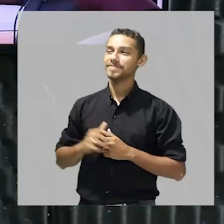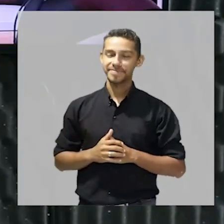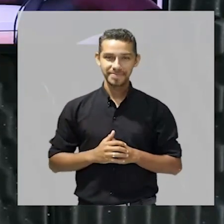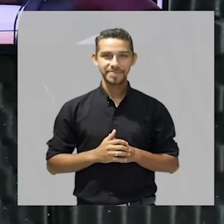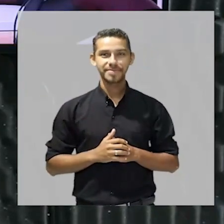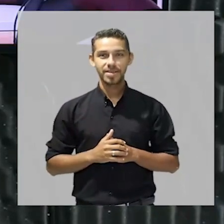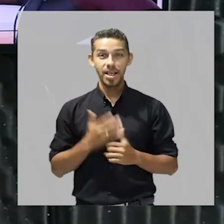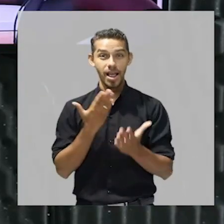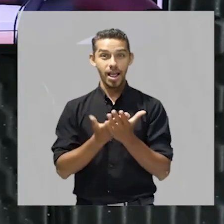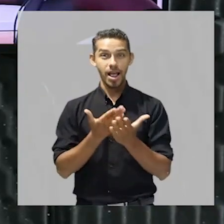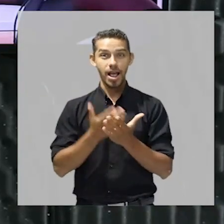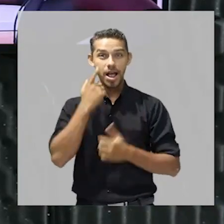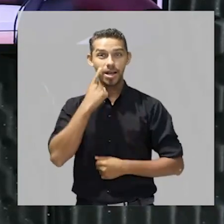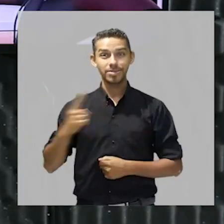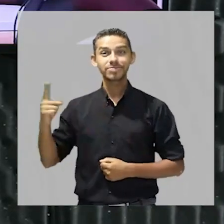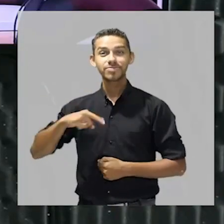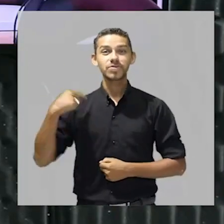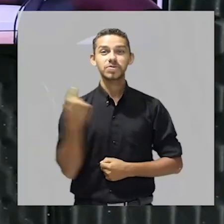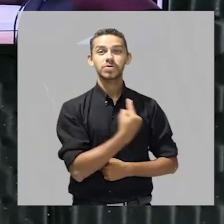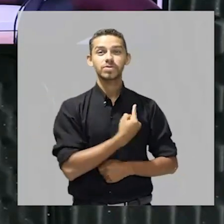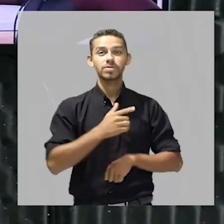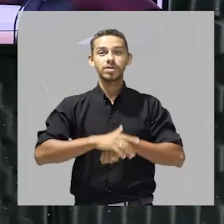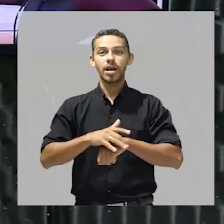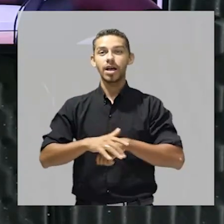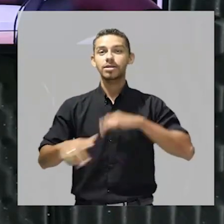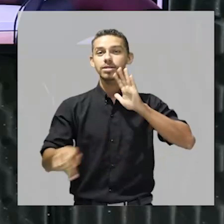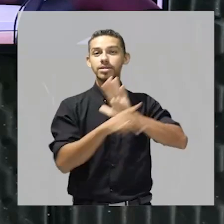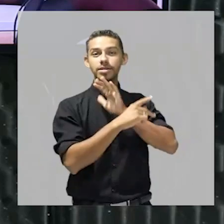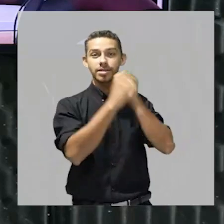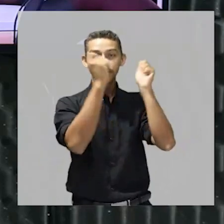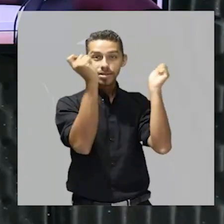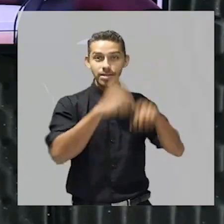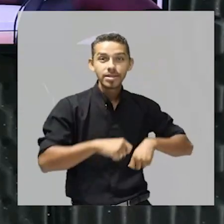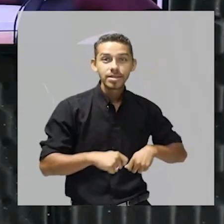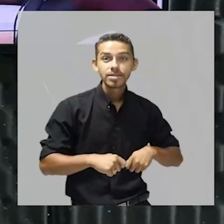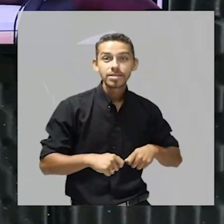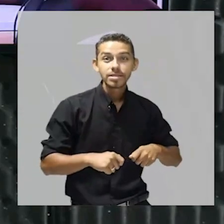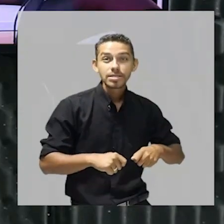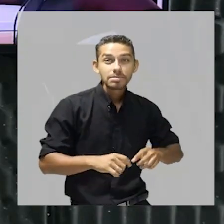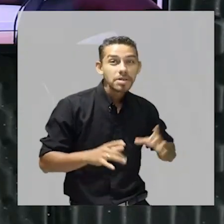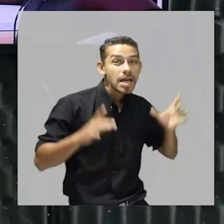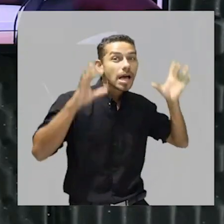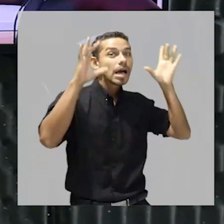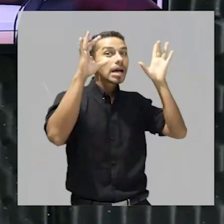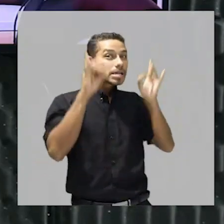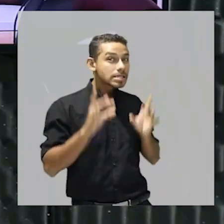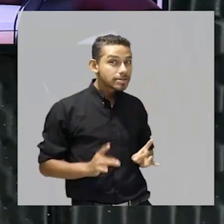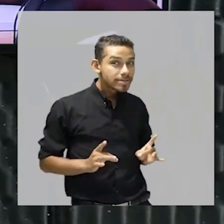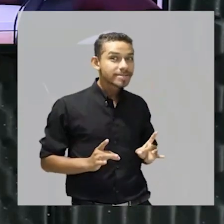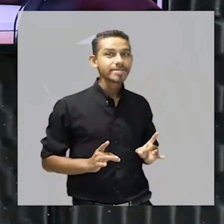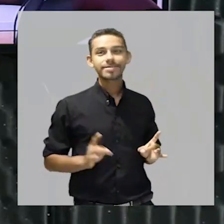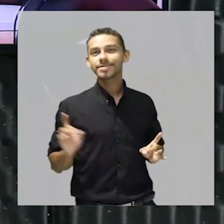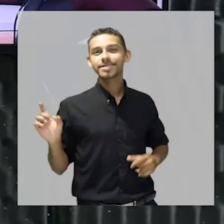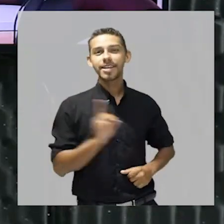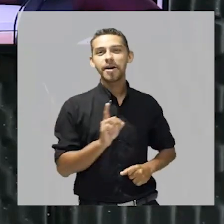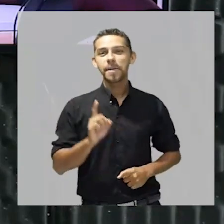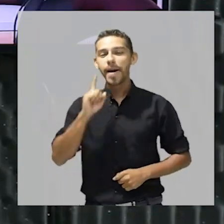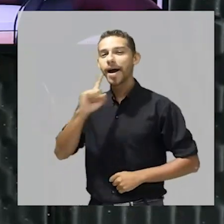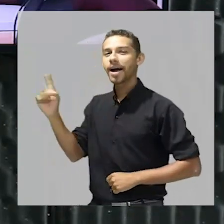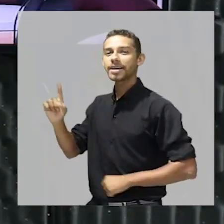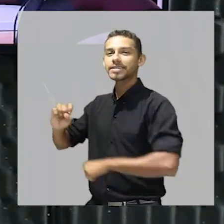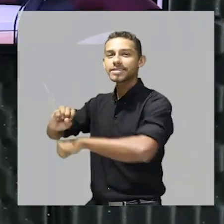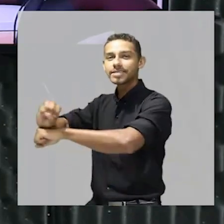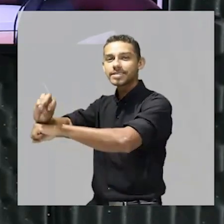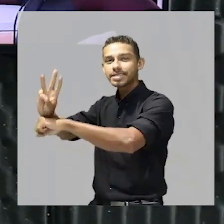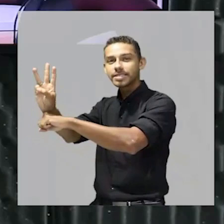nossas aulas você já sabe são exclusivamente Não elas não são exclusivamente mas o projeto é paz o